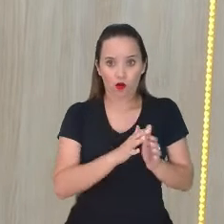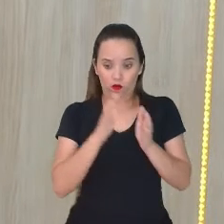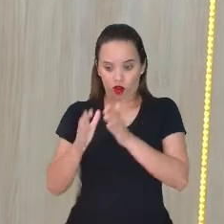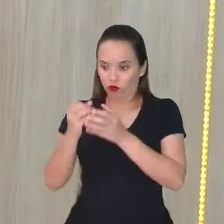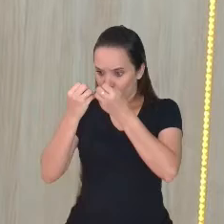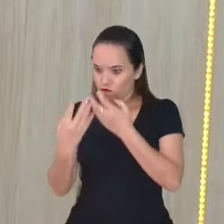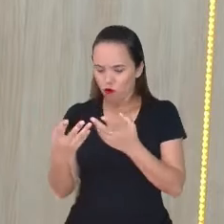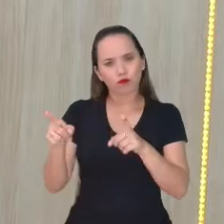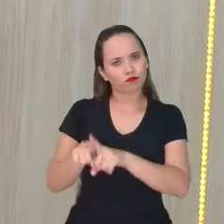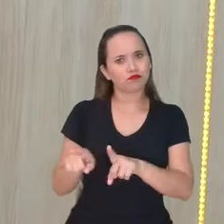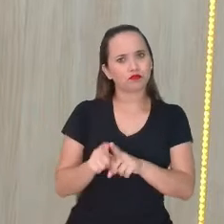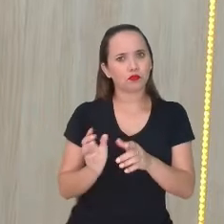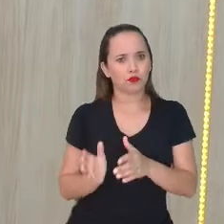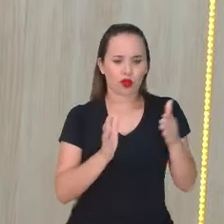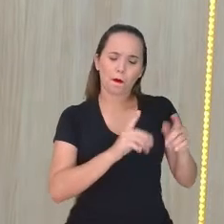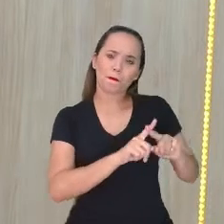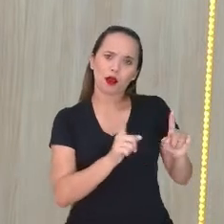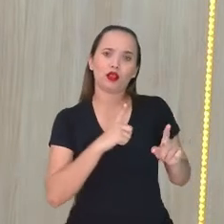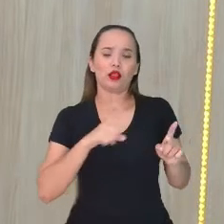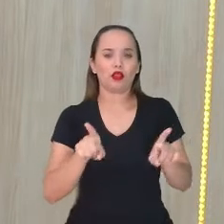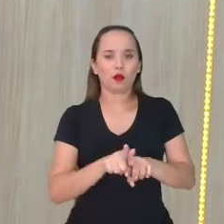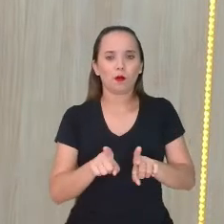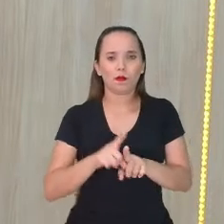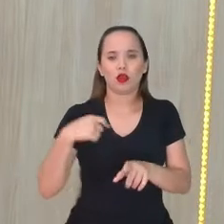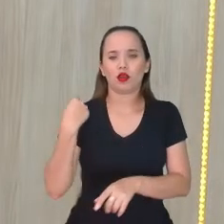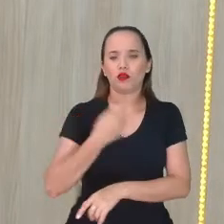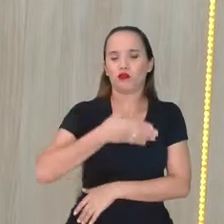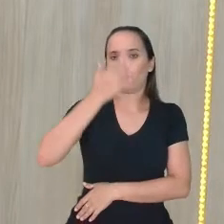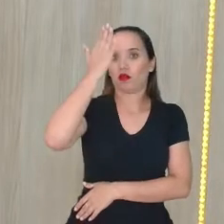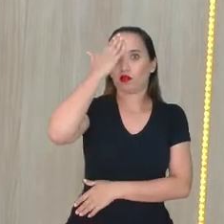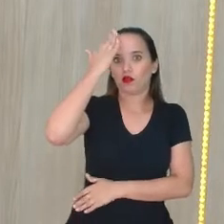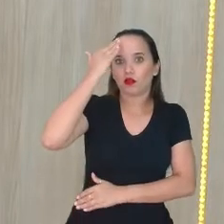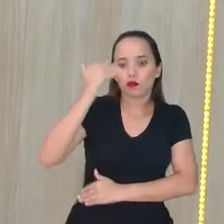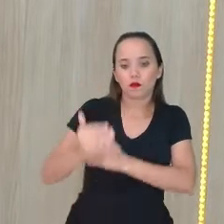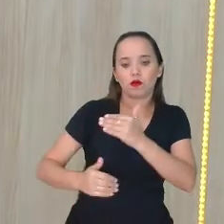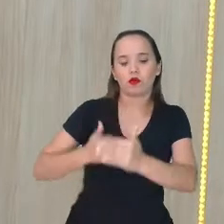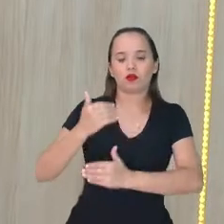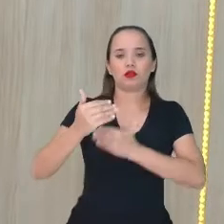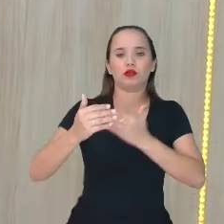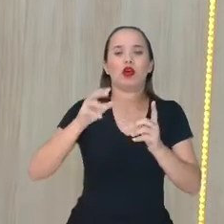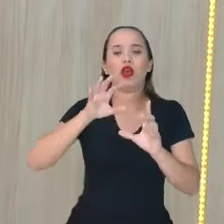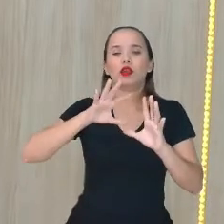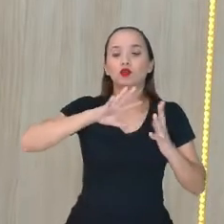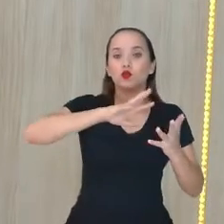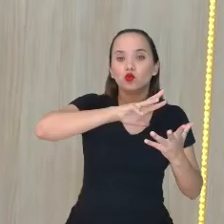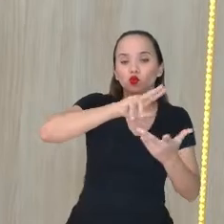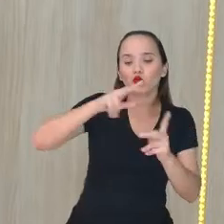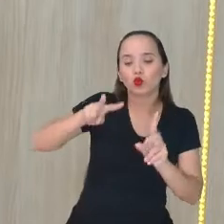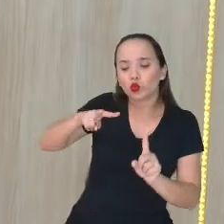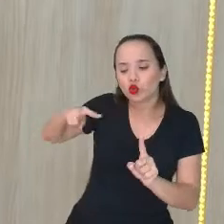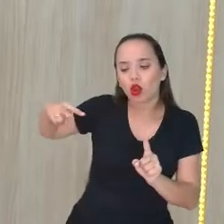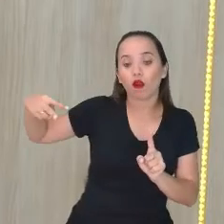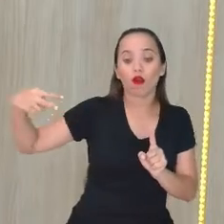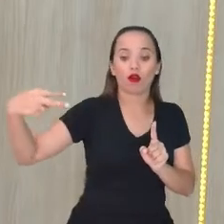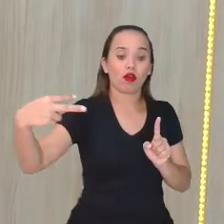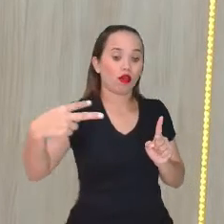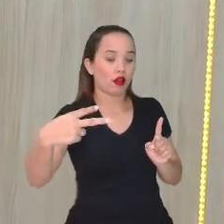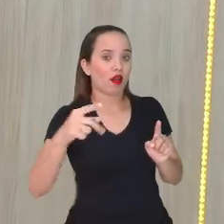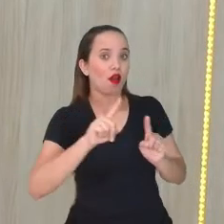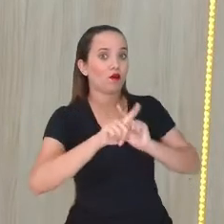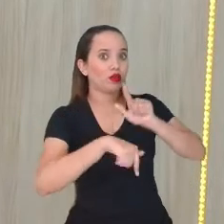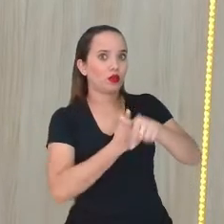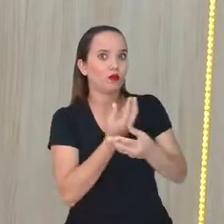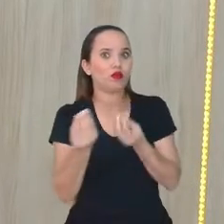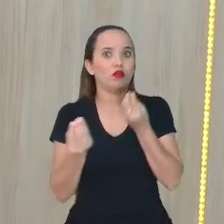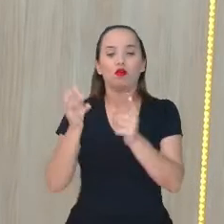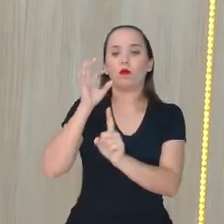entender todo o processo, a gente vai ver de uma forma geral e depois a gente vai ver como é que impactou também aqui no